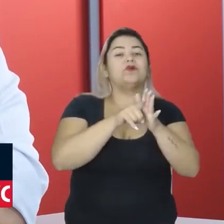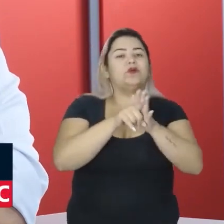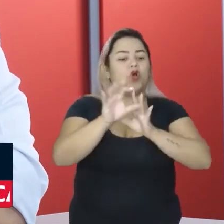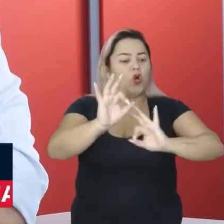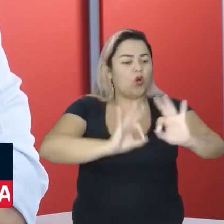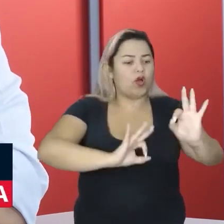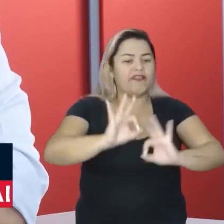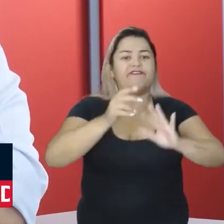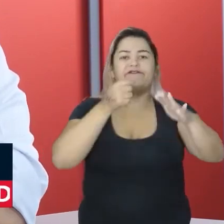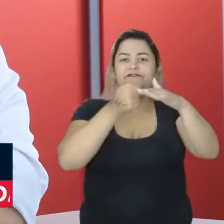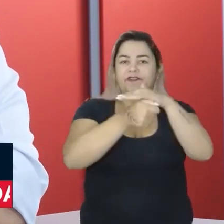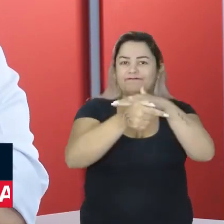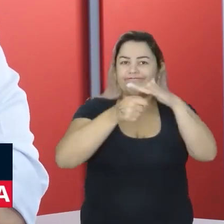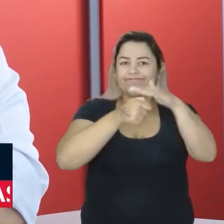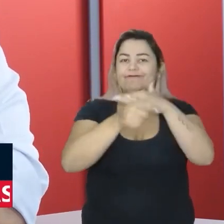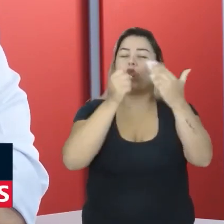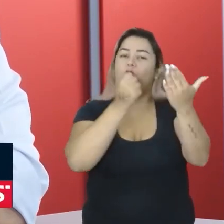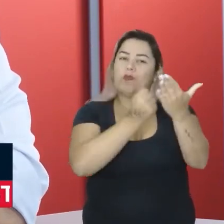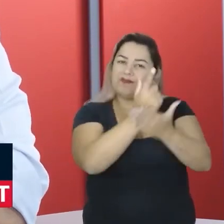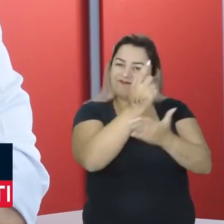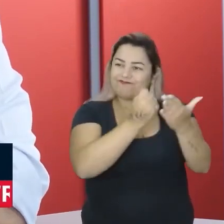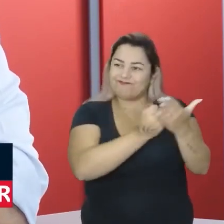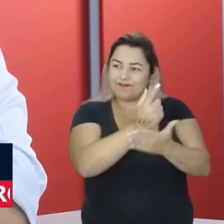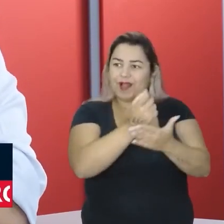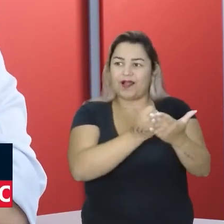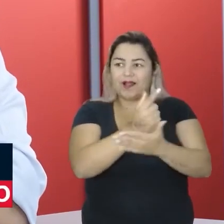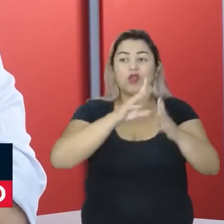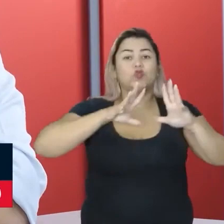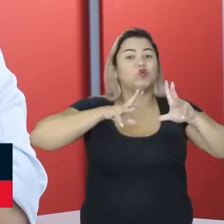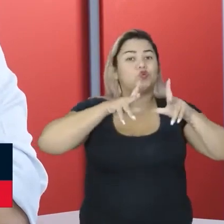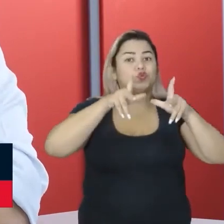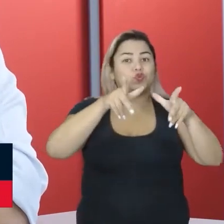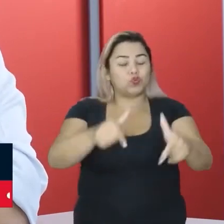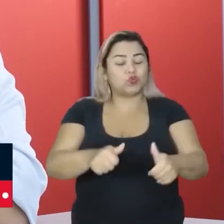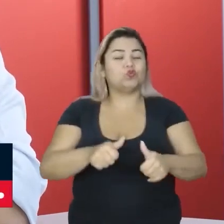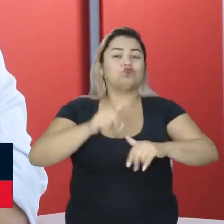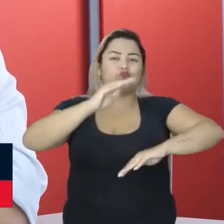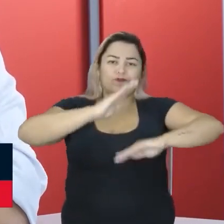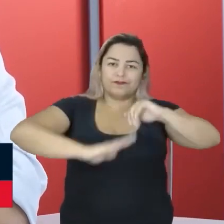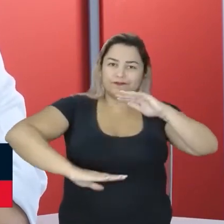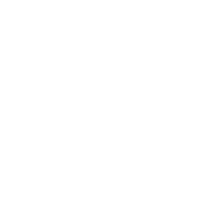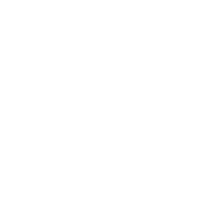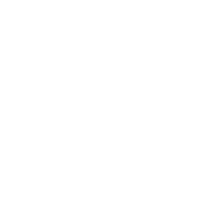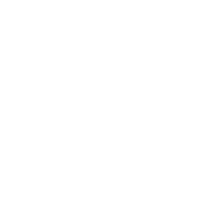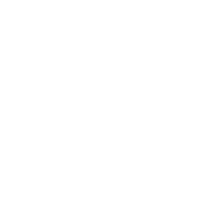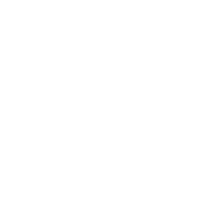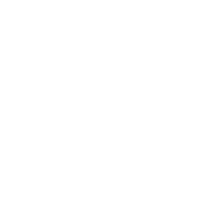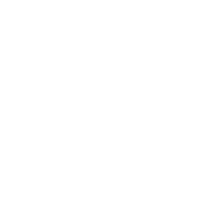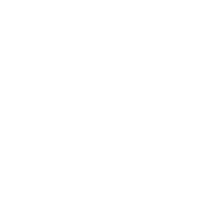organizaram financiaram todo todos esses atos terroristas